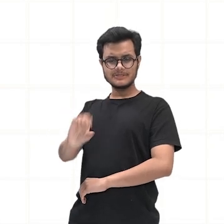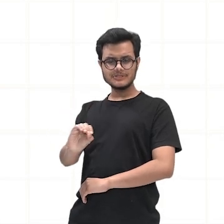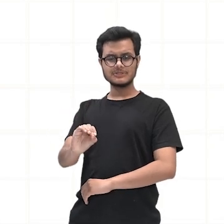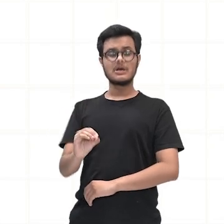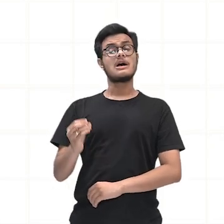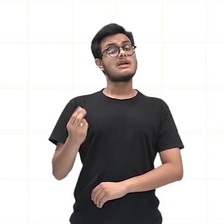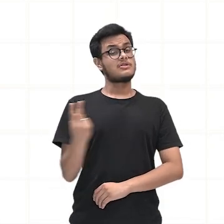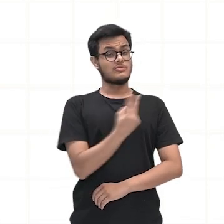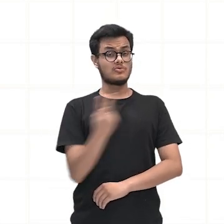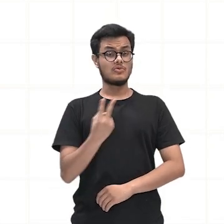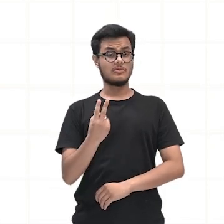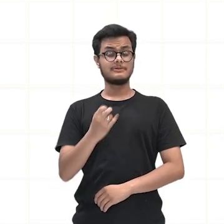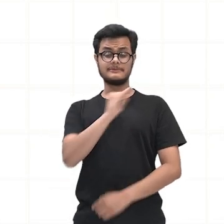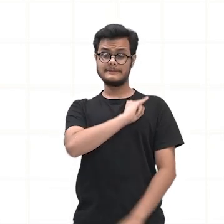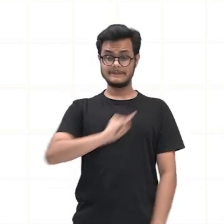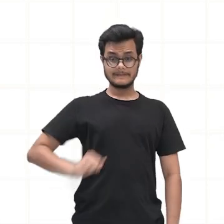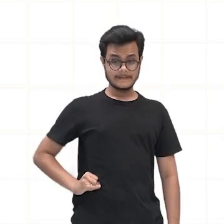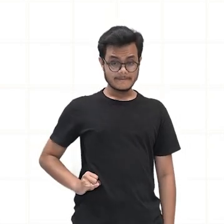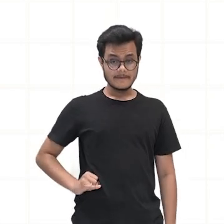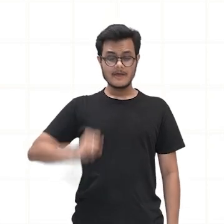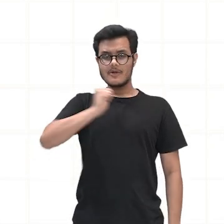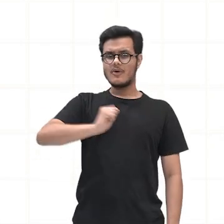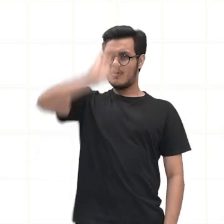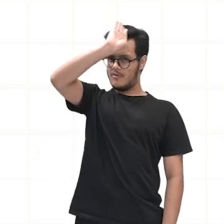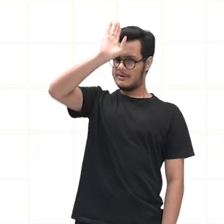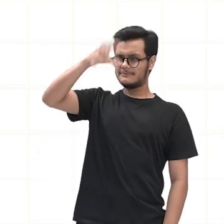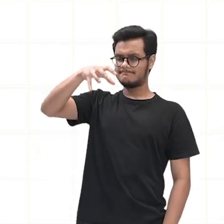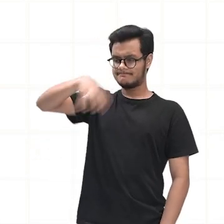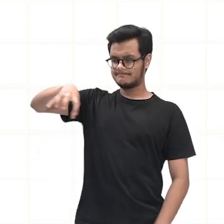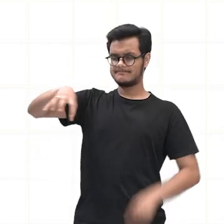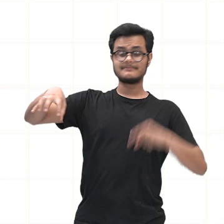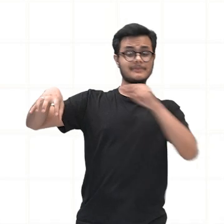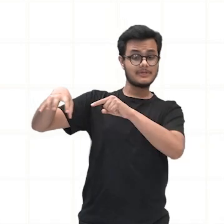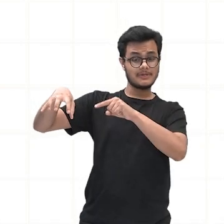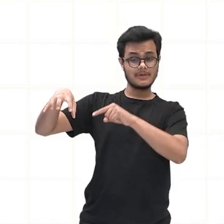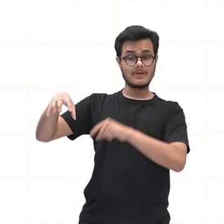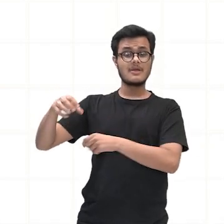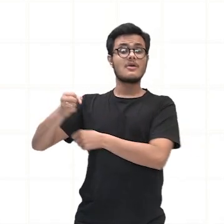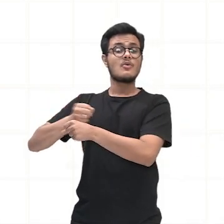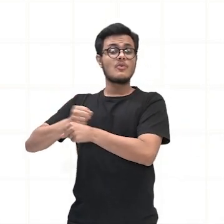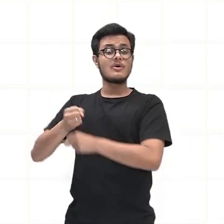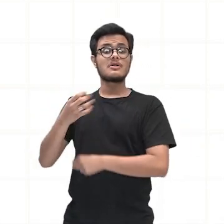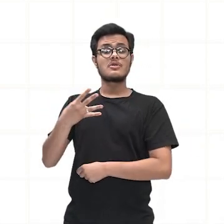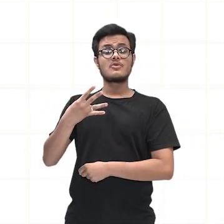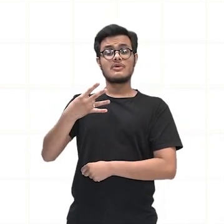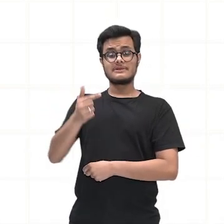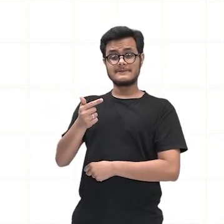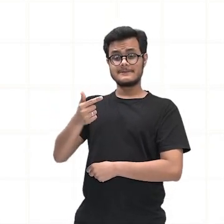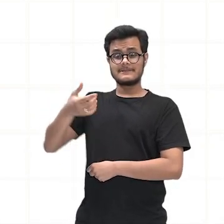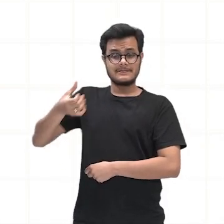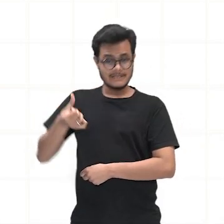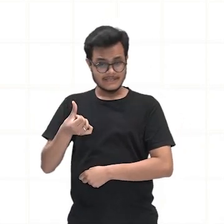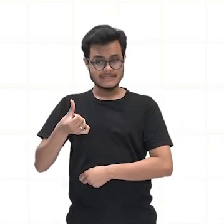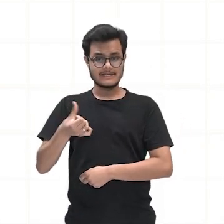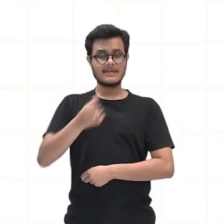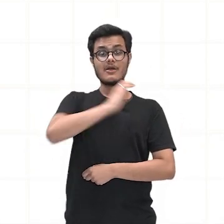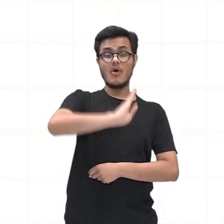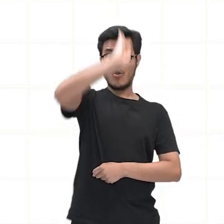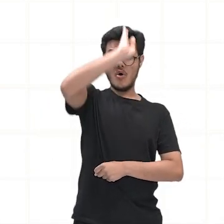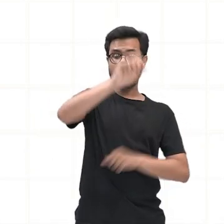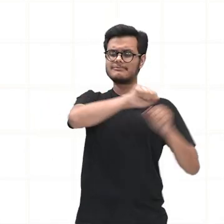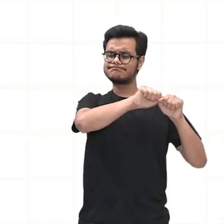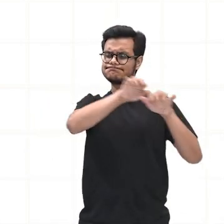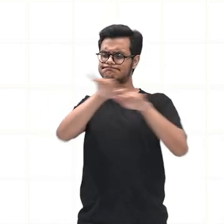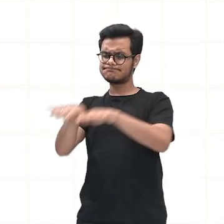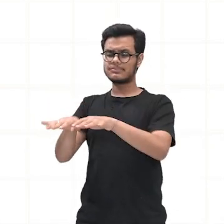O Império Romano do Ocidente, que cai no ano de 476, quando Roma é invadida, e